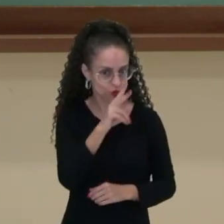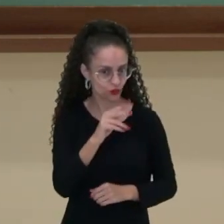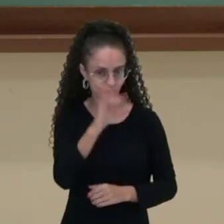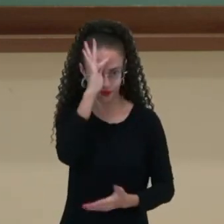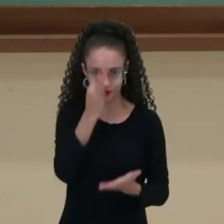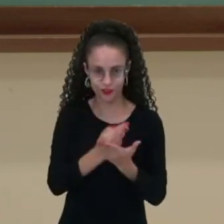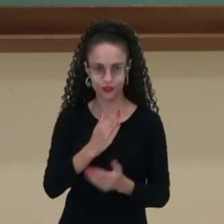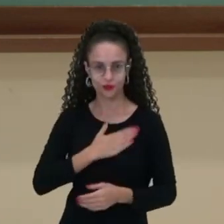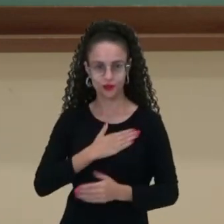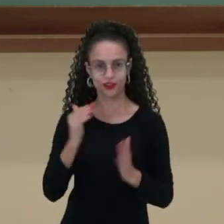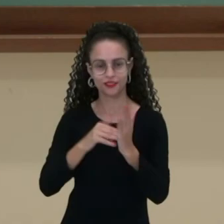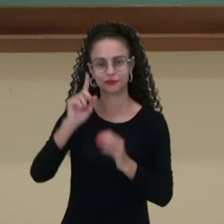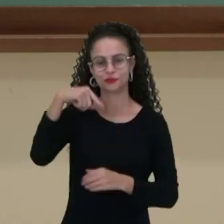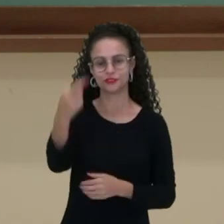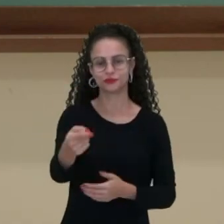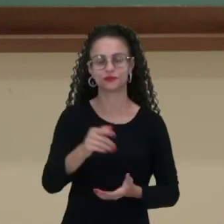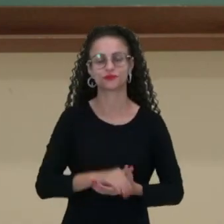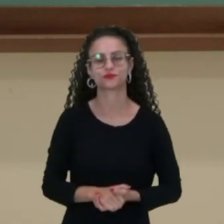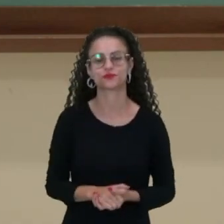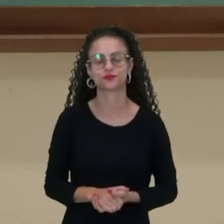no coração. Até a próxima.